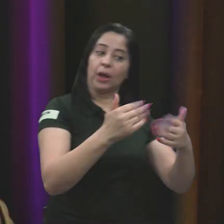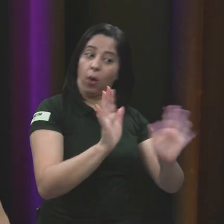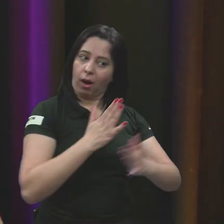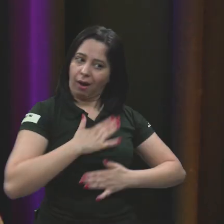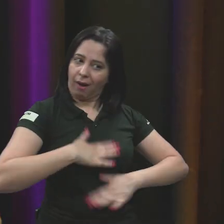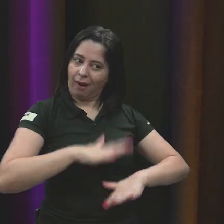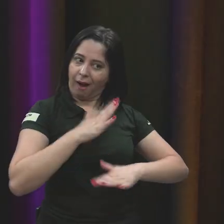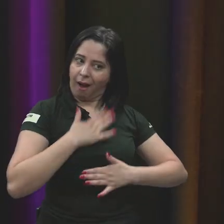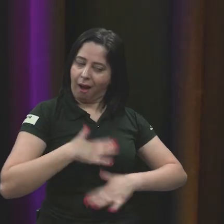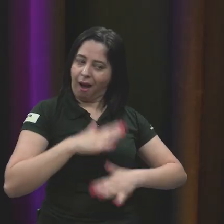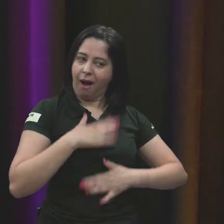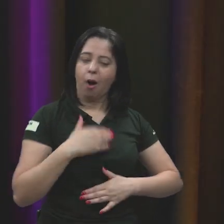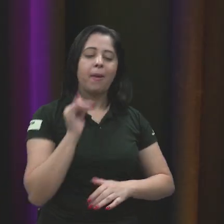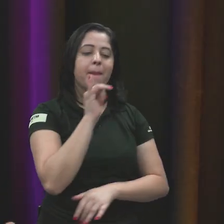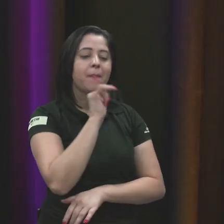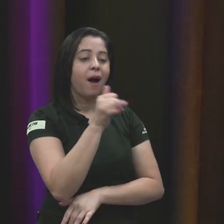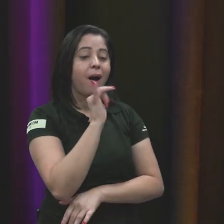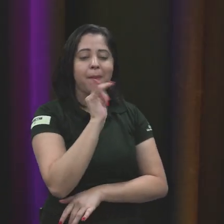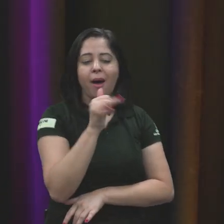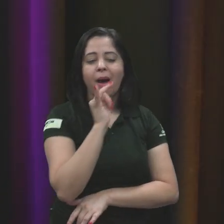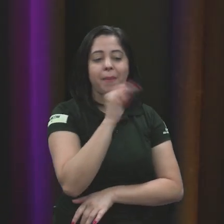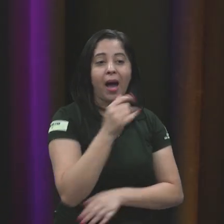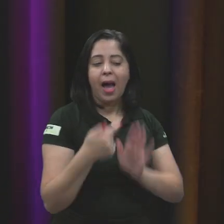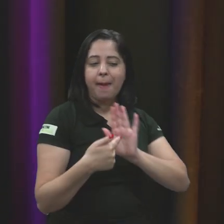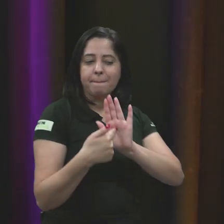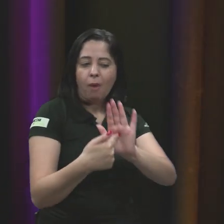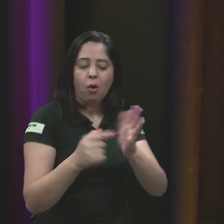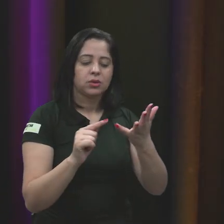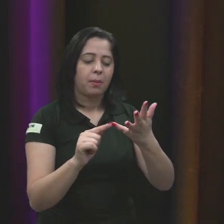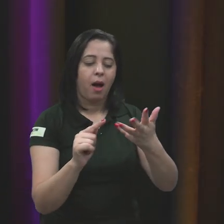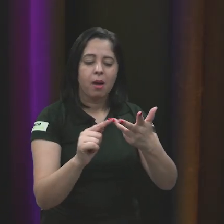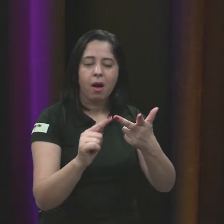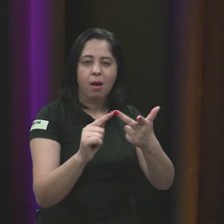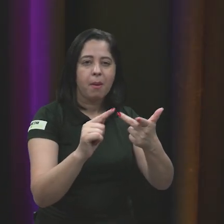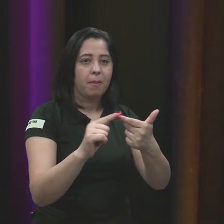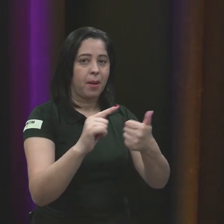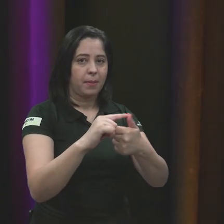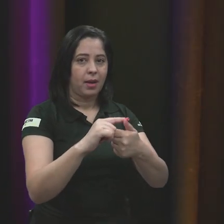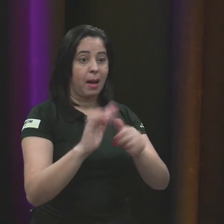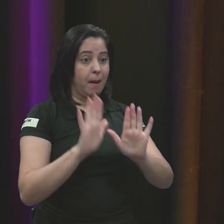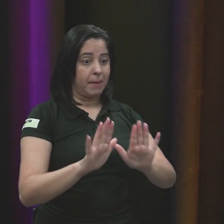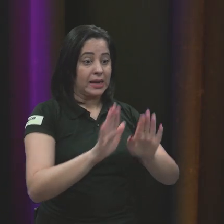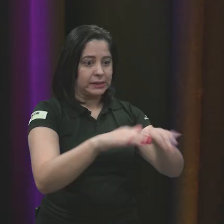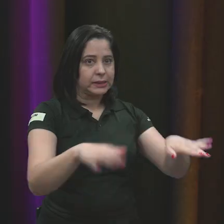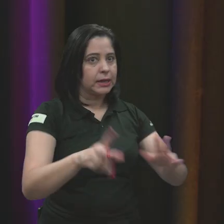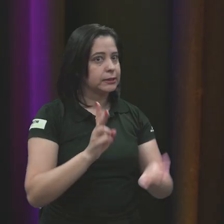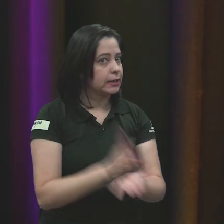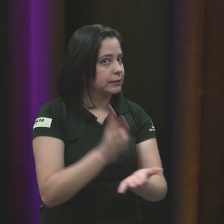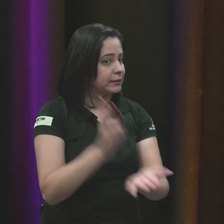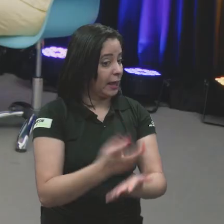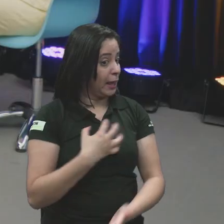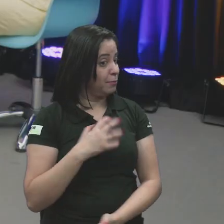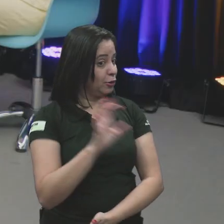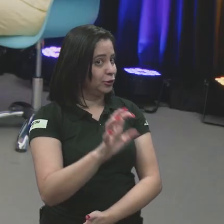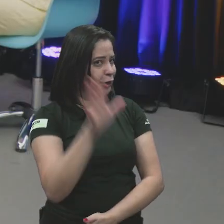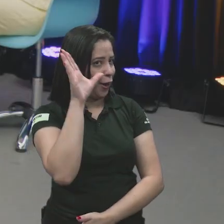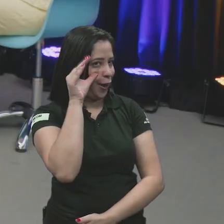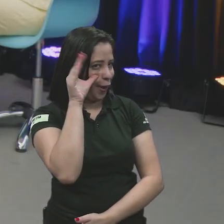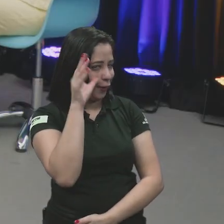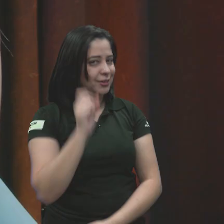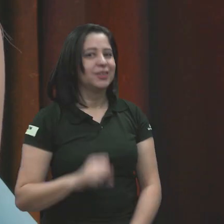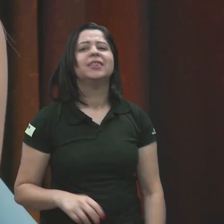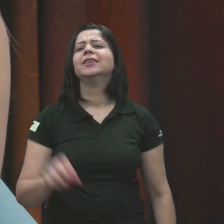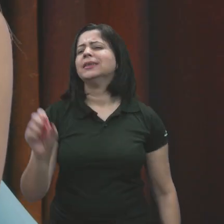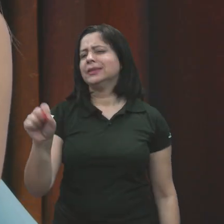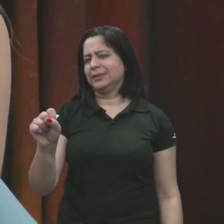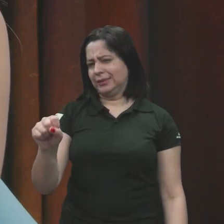levando, vai ensinando, vai passando os valores para que ela perceba, mas ela continua curiosa, né? É um exercício para instigar